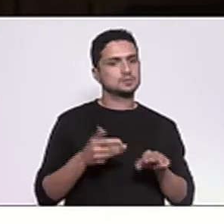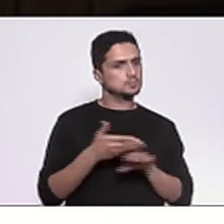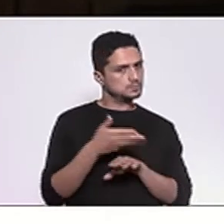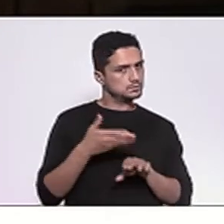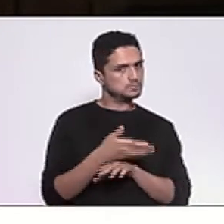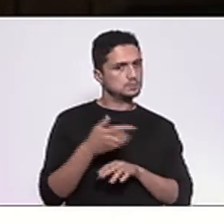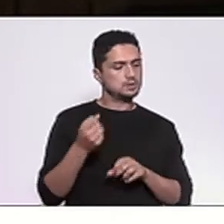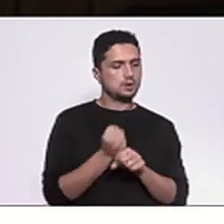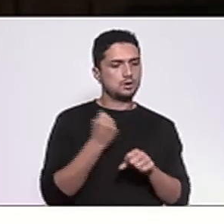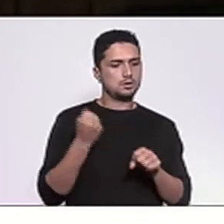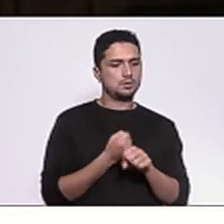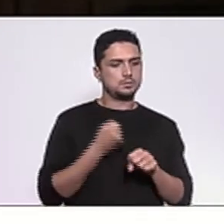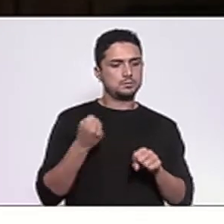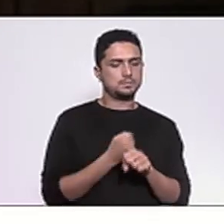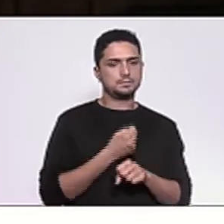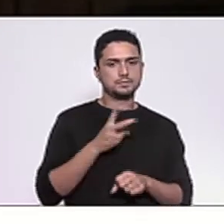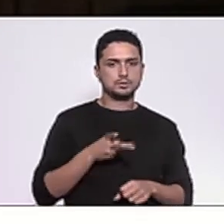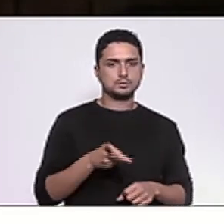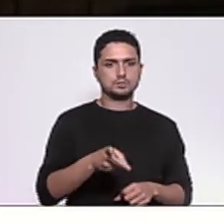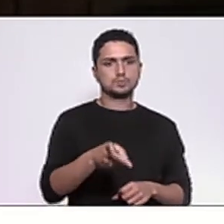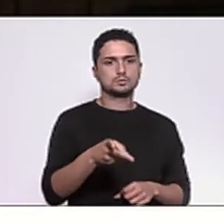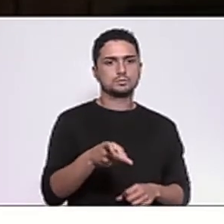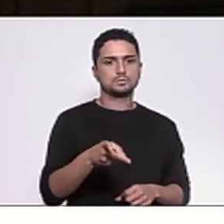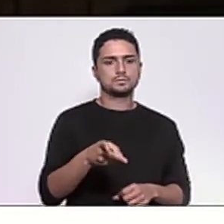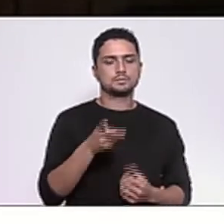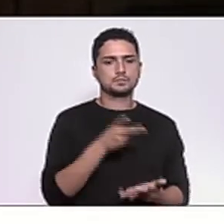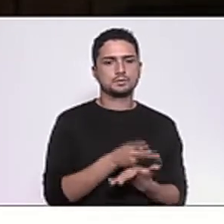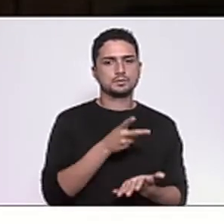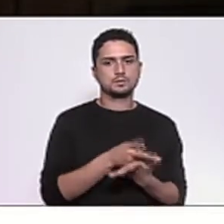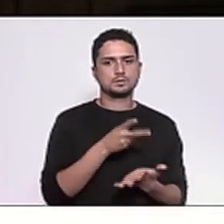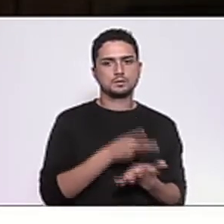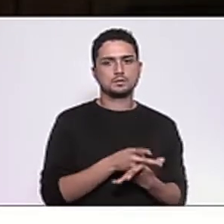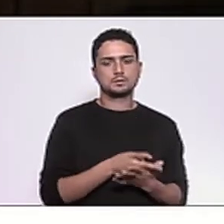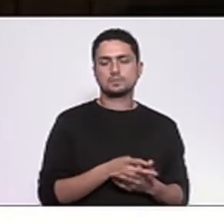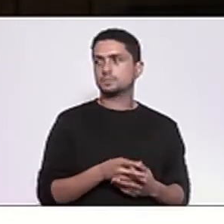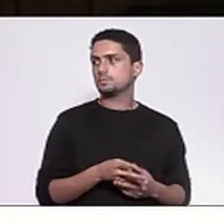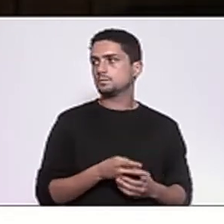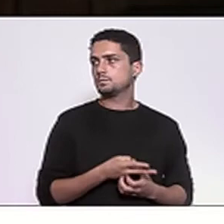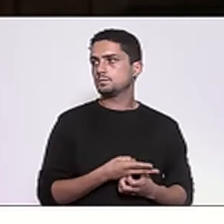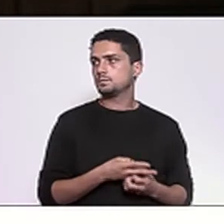dessa obra continuassem com as mesmas, porque